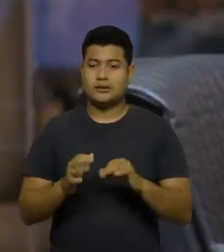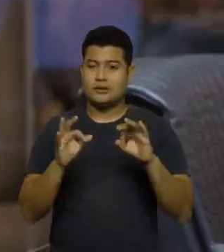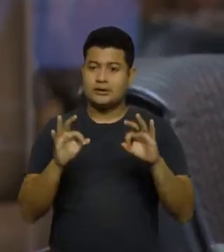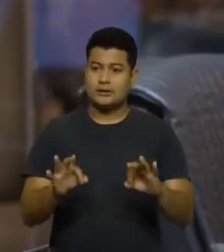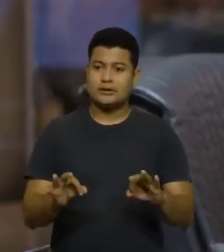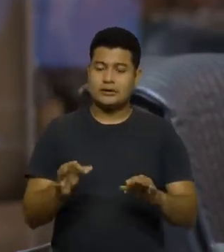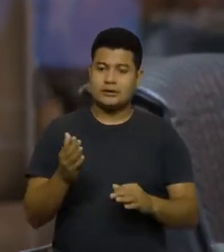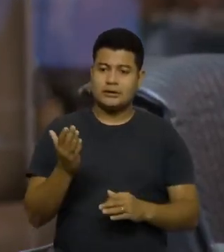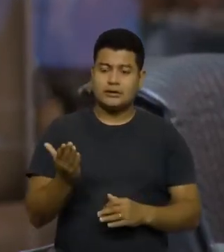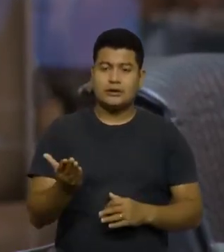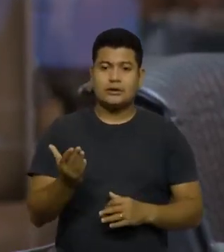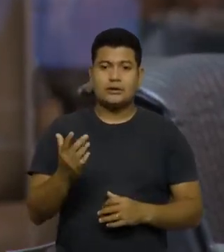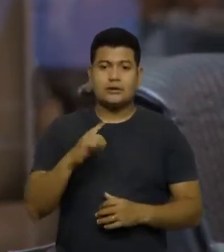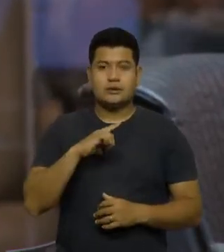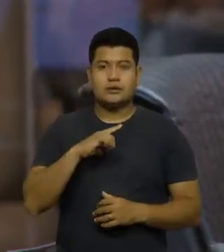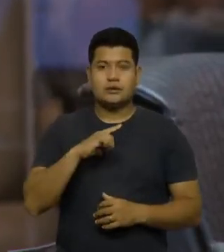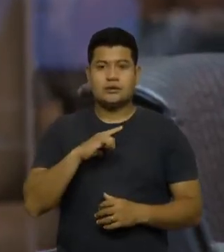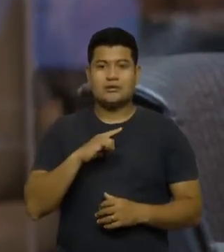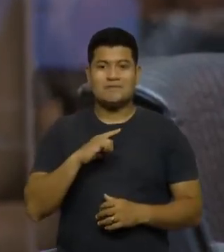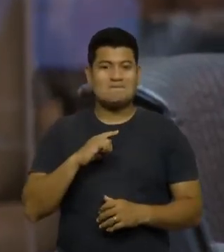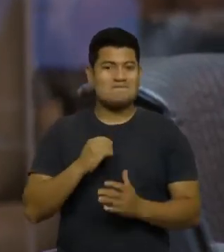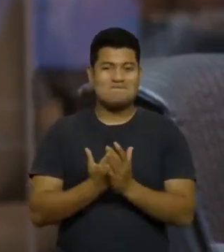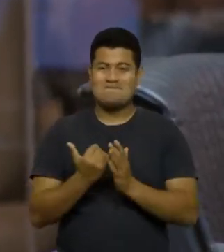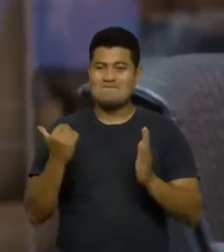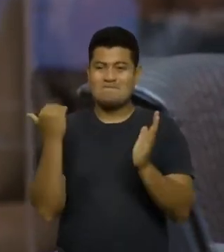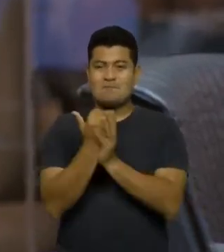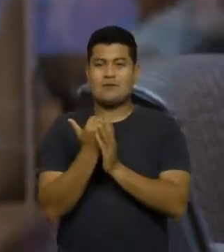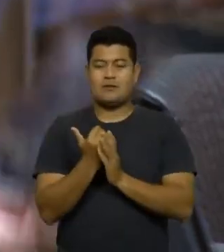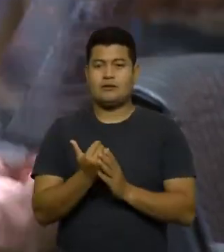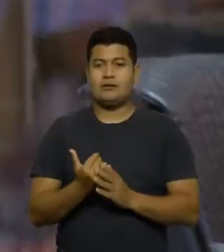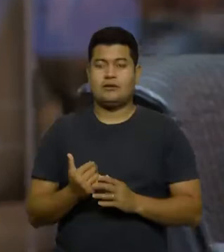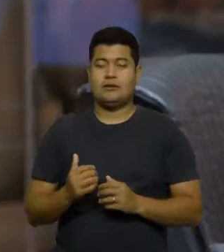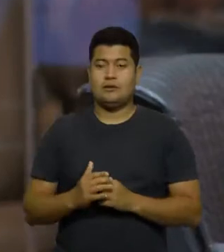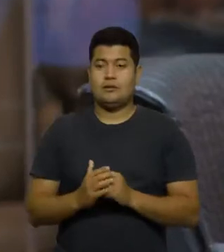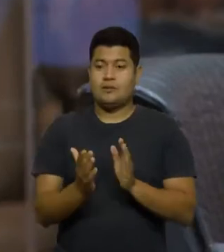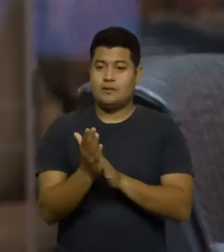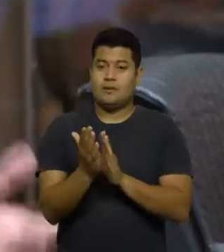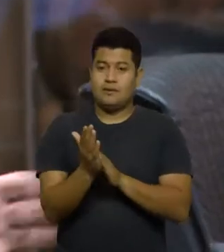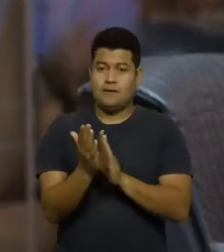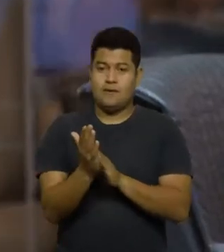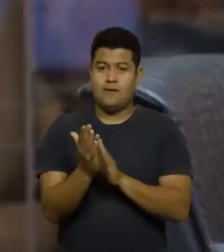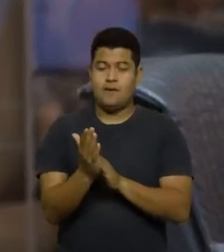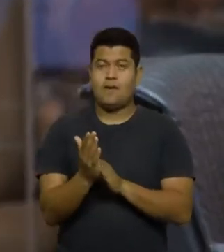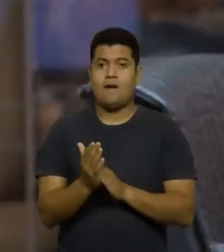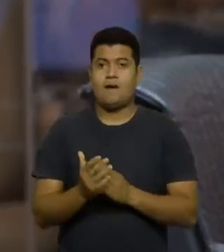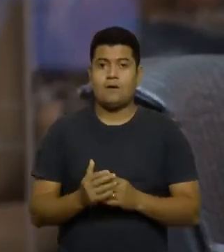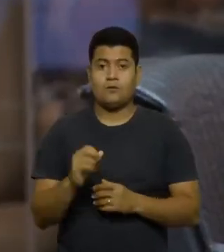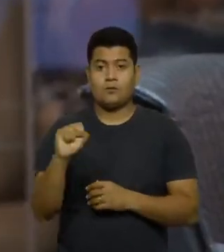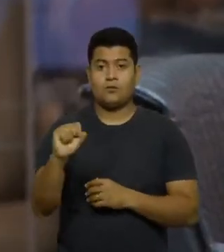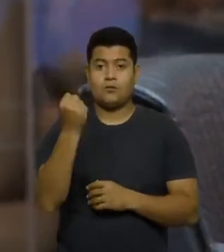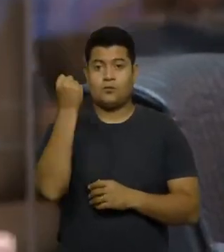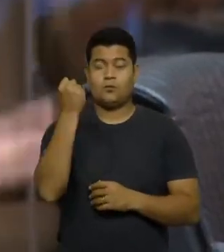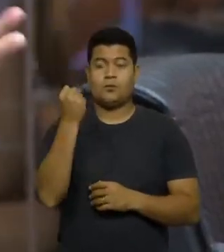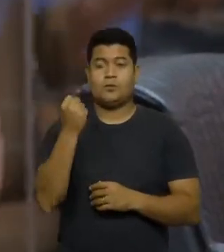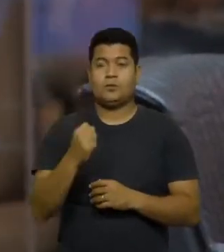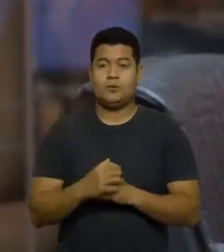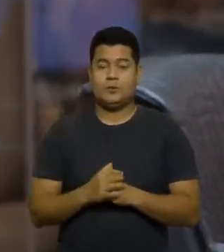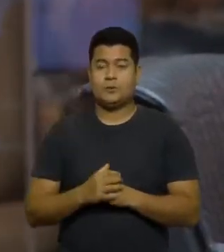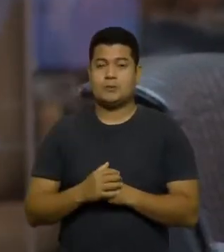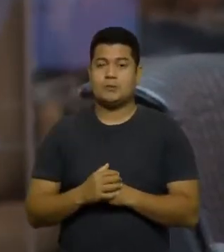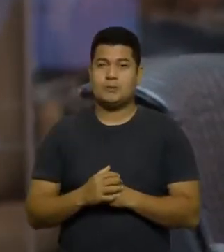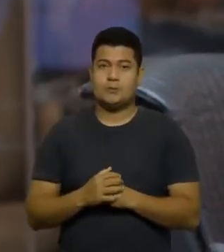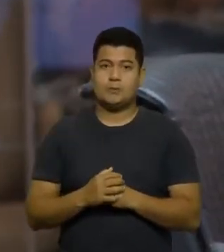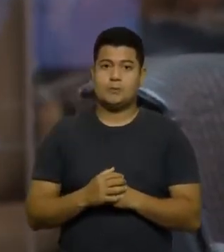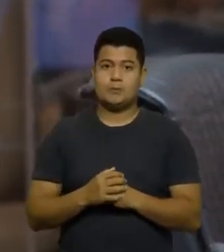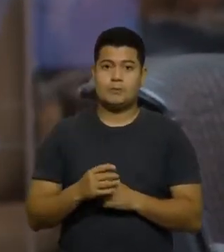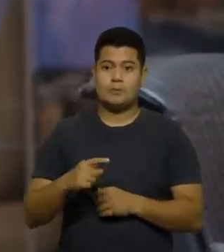destacar mais ainda o Tarcílio Costa no cenário catarinense. Parabéns pelo evento e sucesso, e, dentro do possível, também vamos